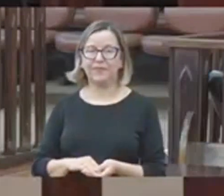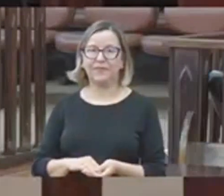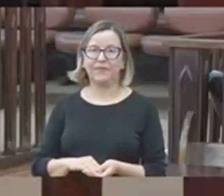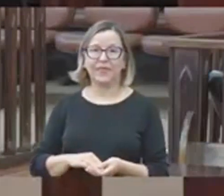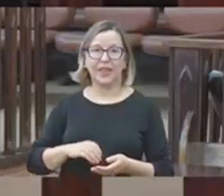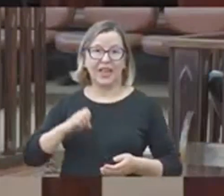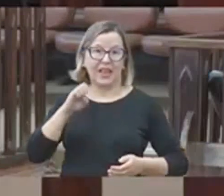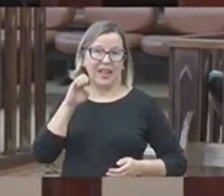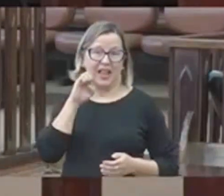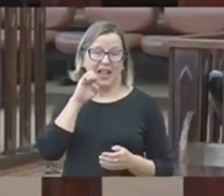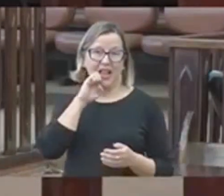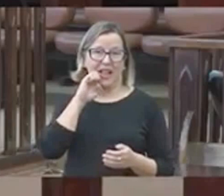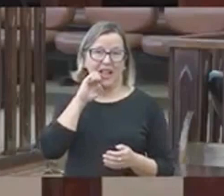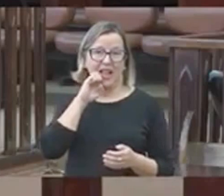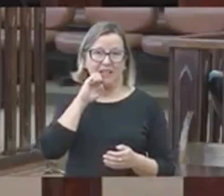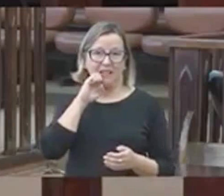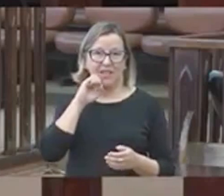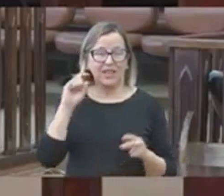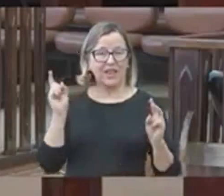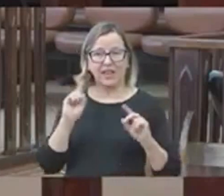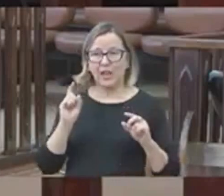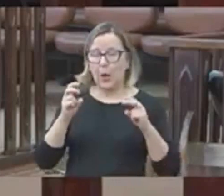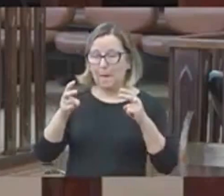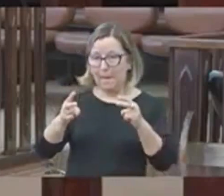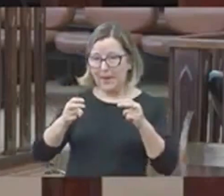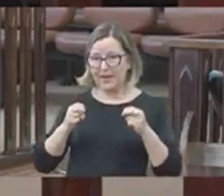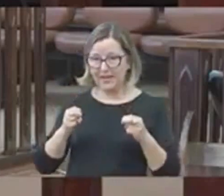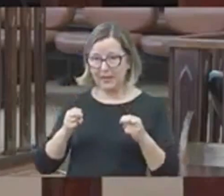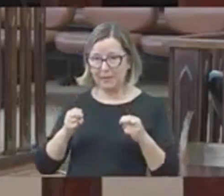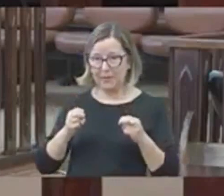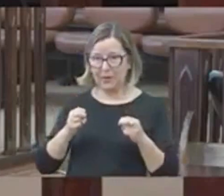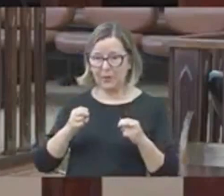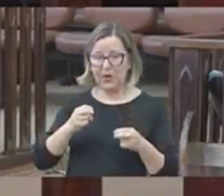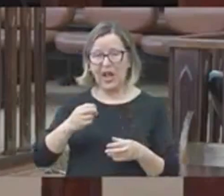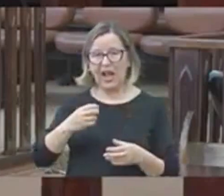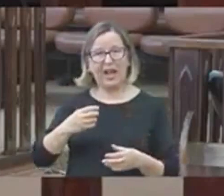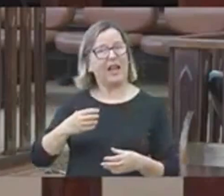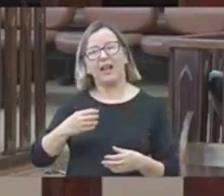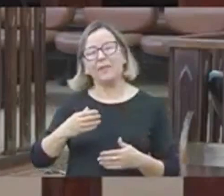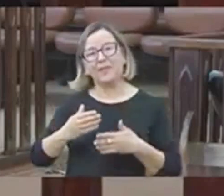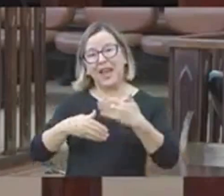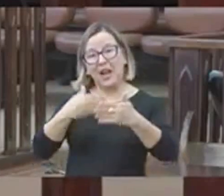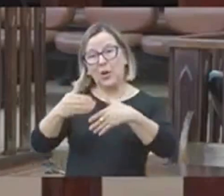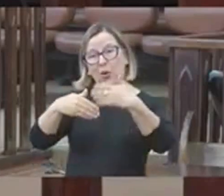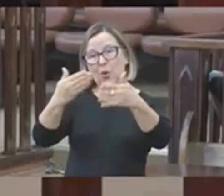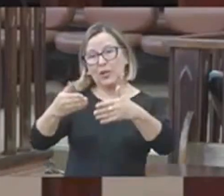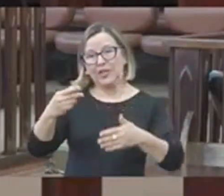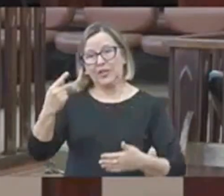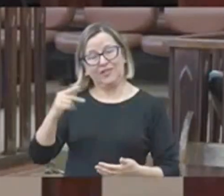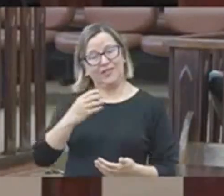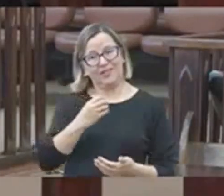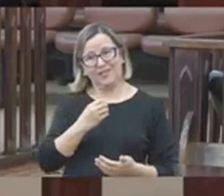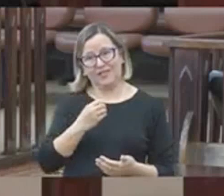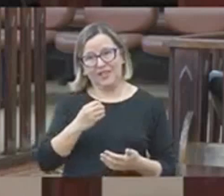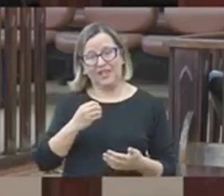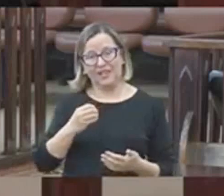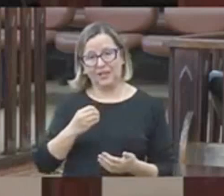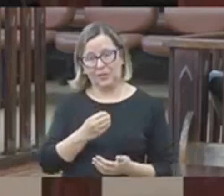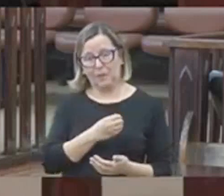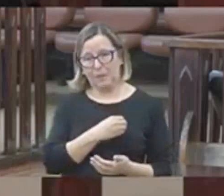por Adão ao comer do fruto, hoje fazemos coisas e tomamos atitudes que achamos não